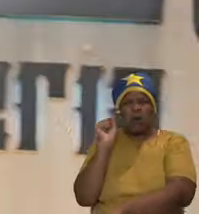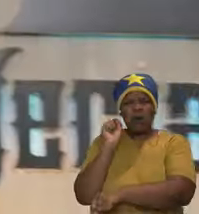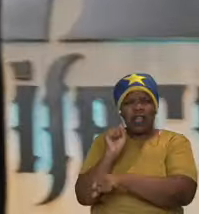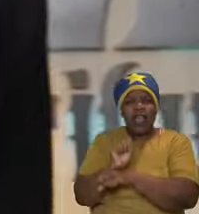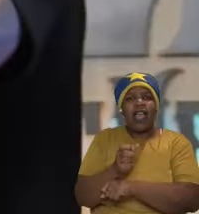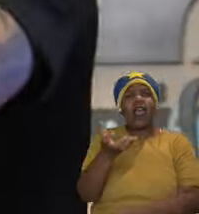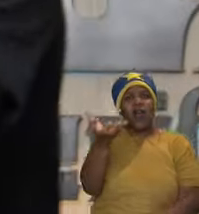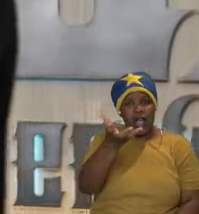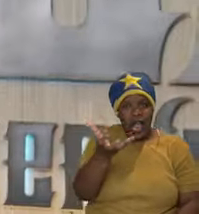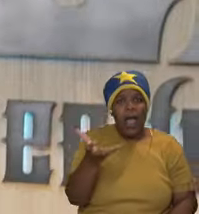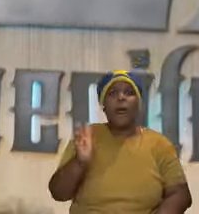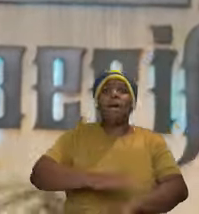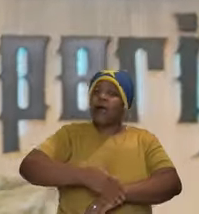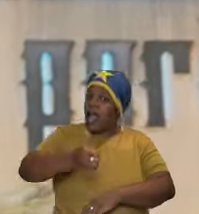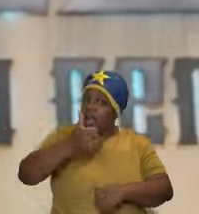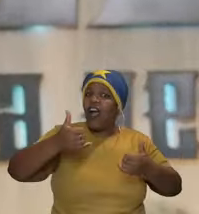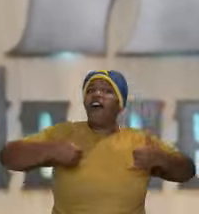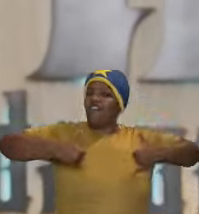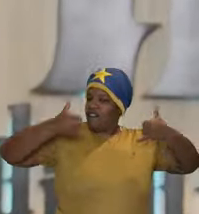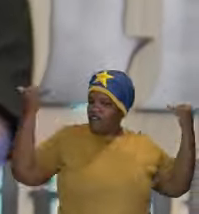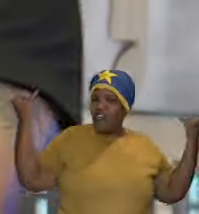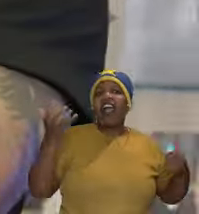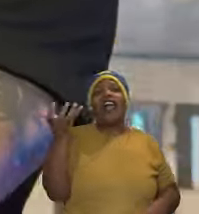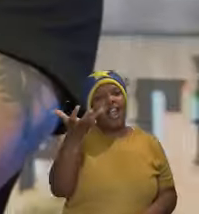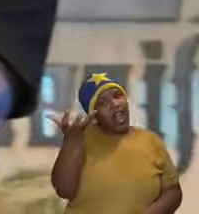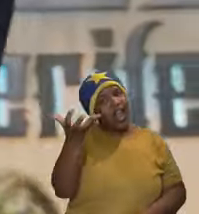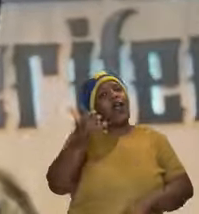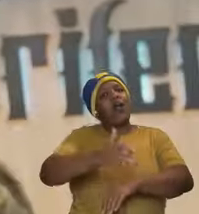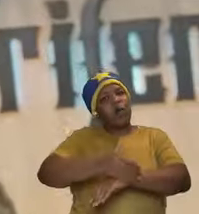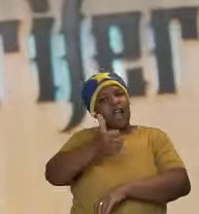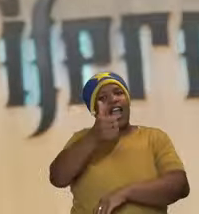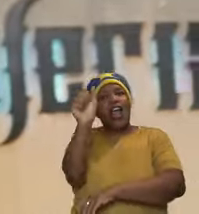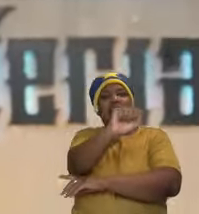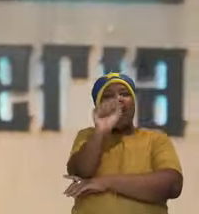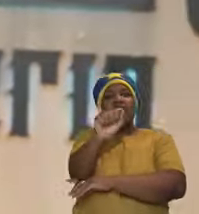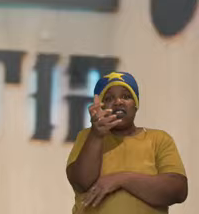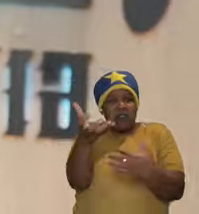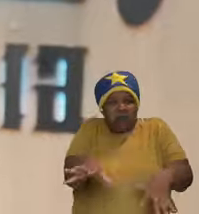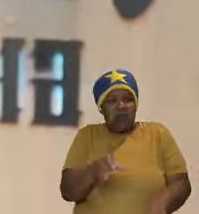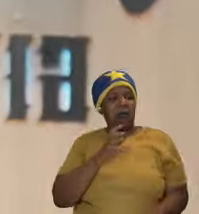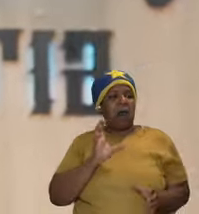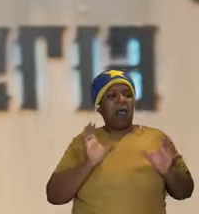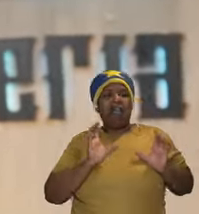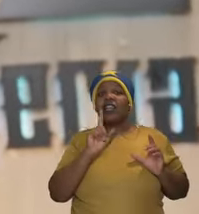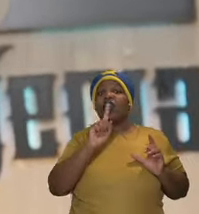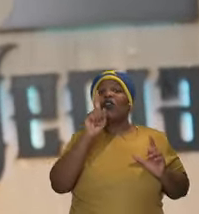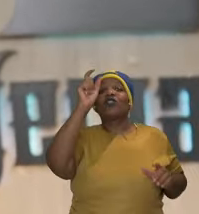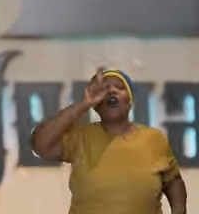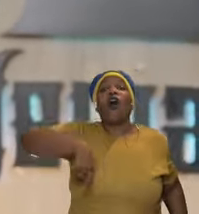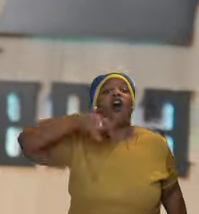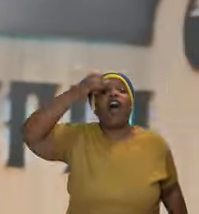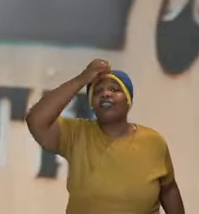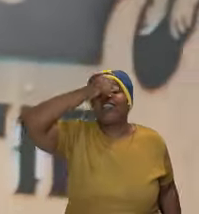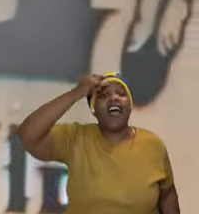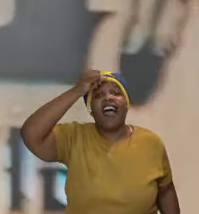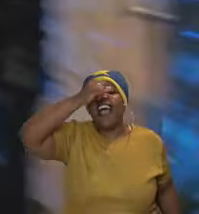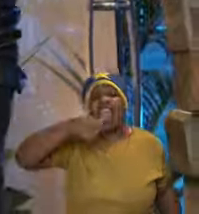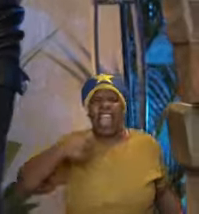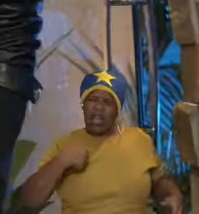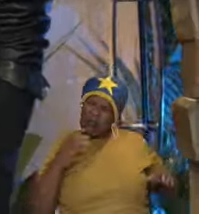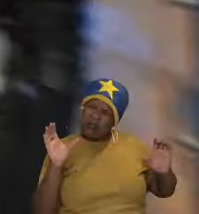Quero o melhor frevo, quero o melhor carro. Eu não sou playboy não, só não sou otário. Eu não